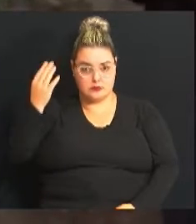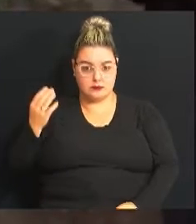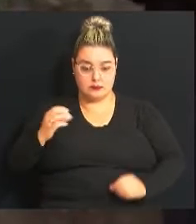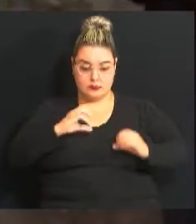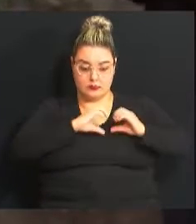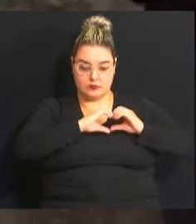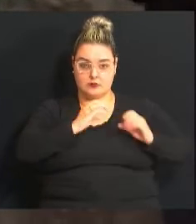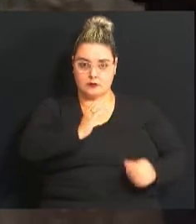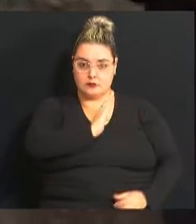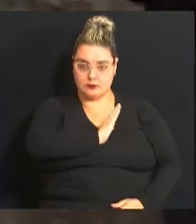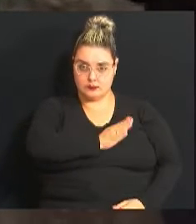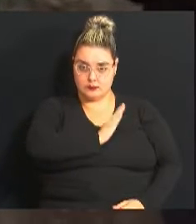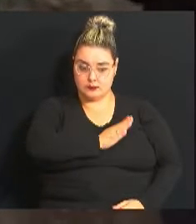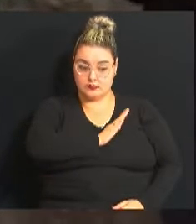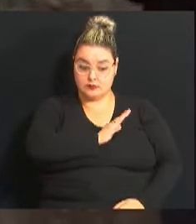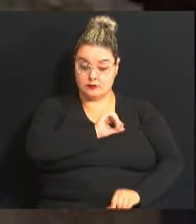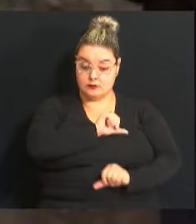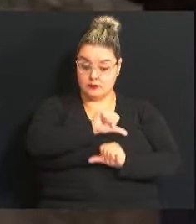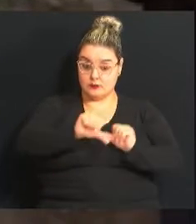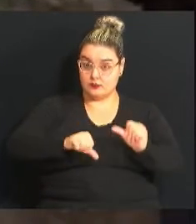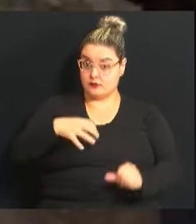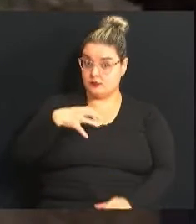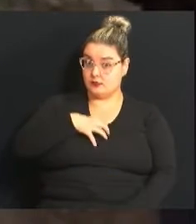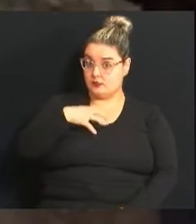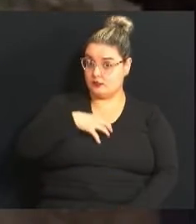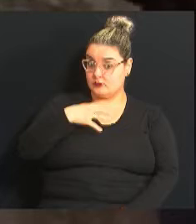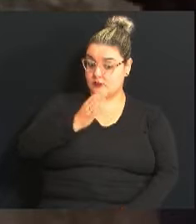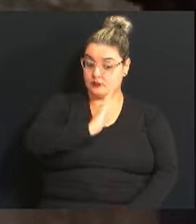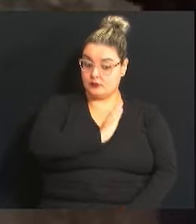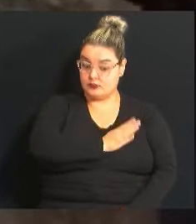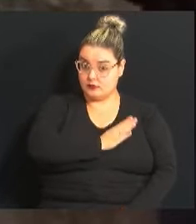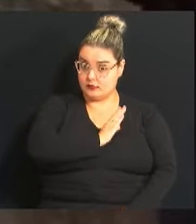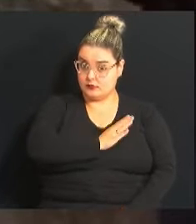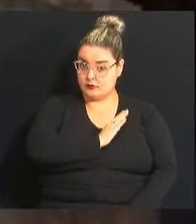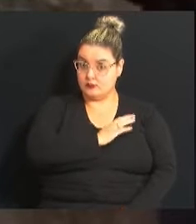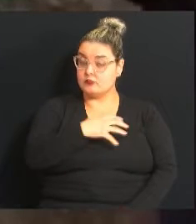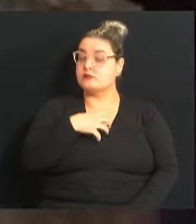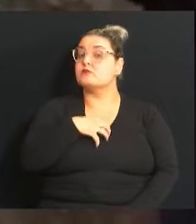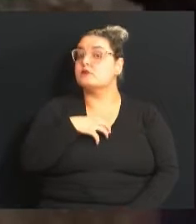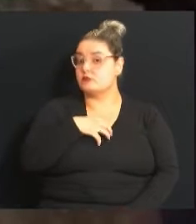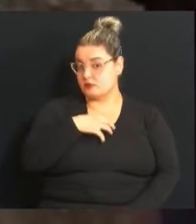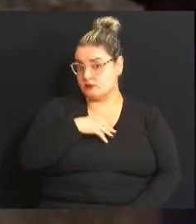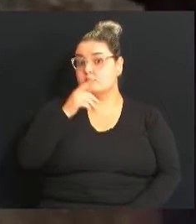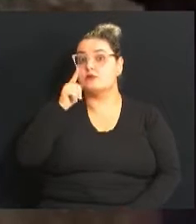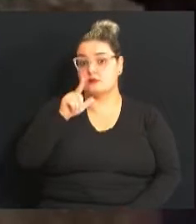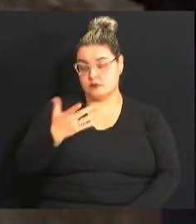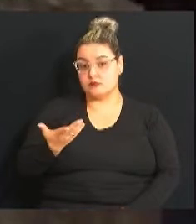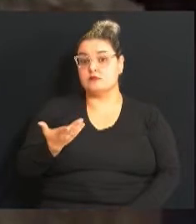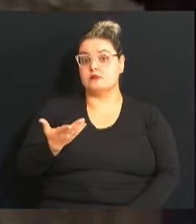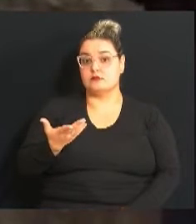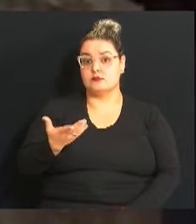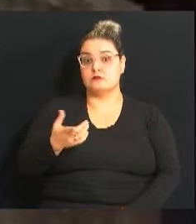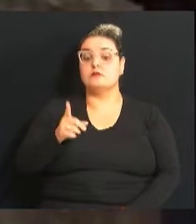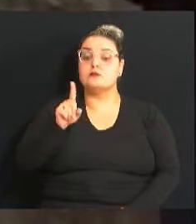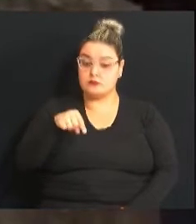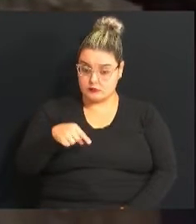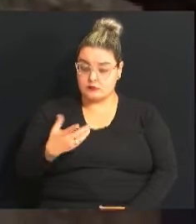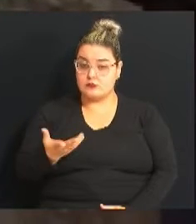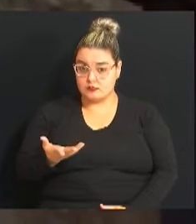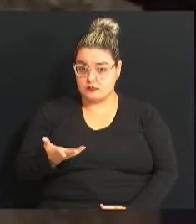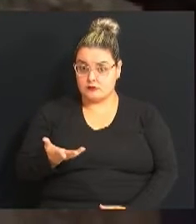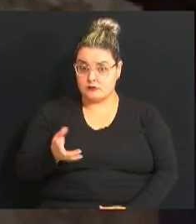as emoções. E ele é um órgão que a gente consegue sentir. Então, ele serve muito